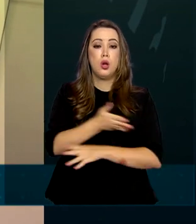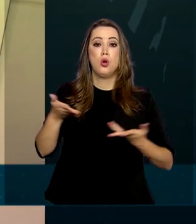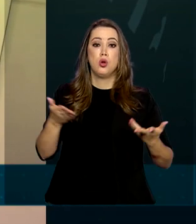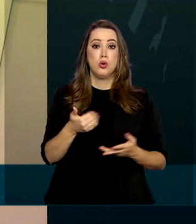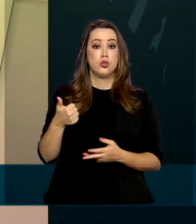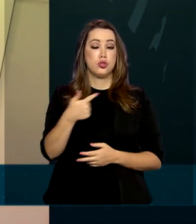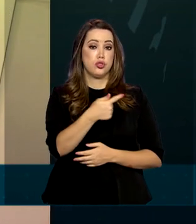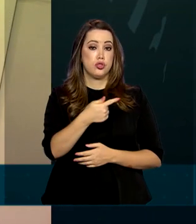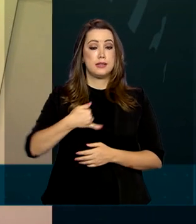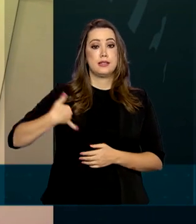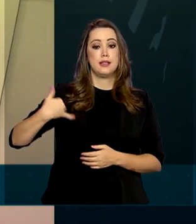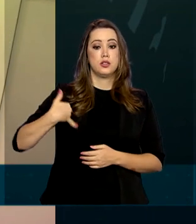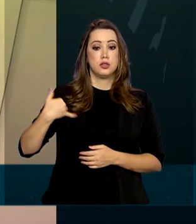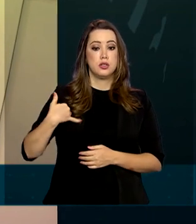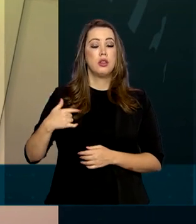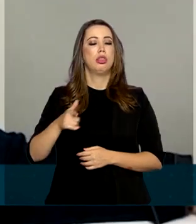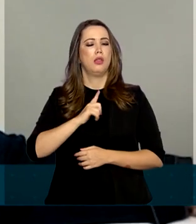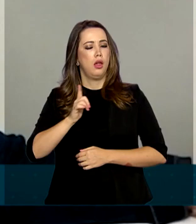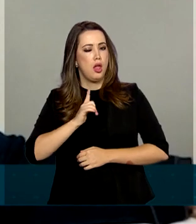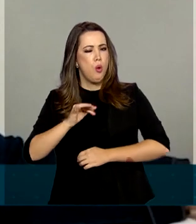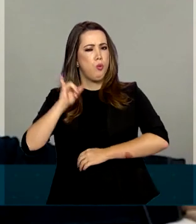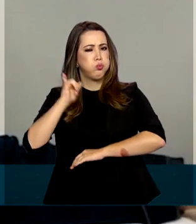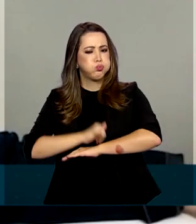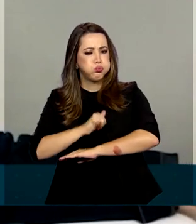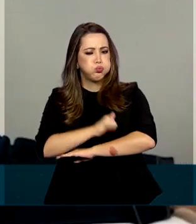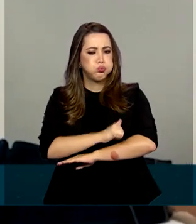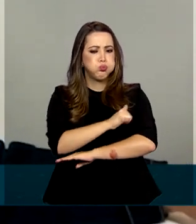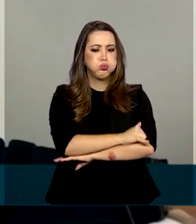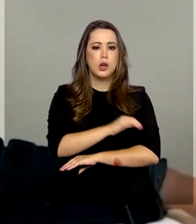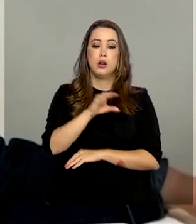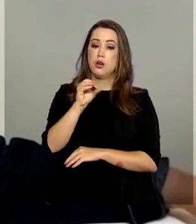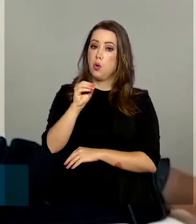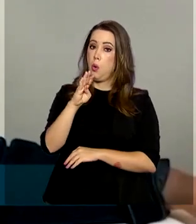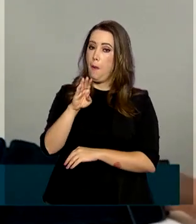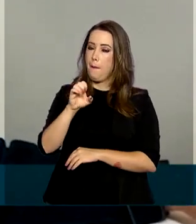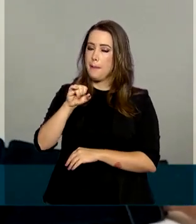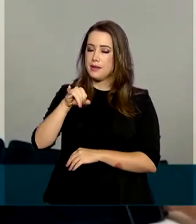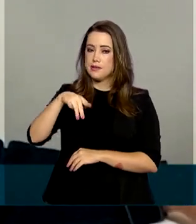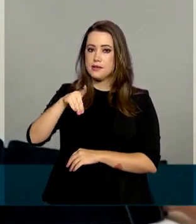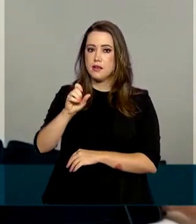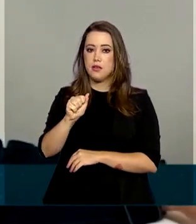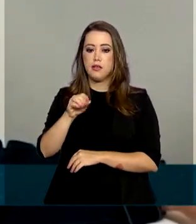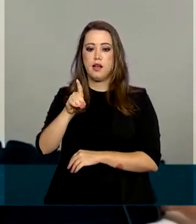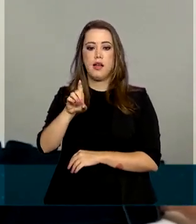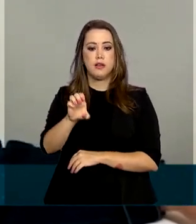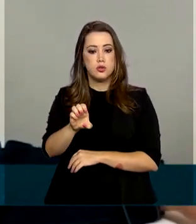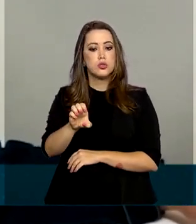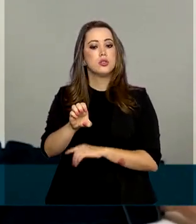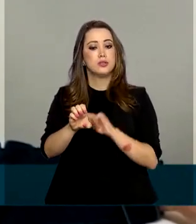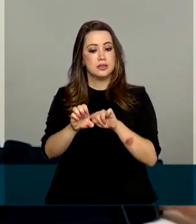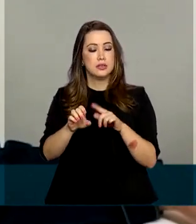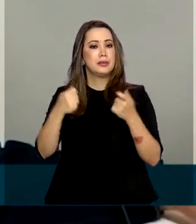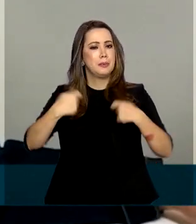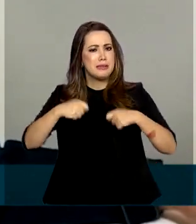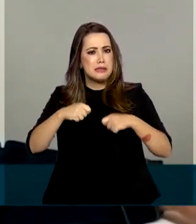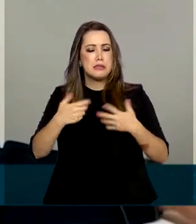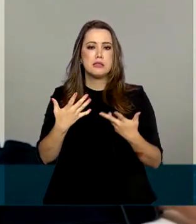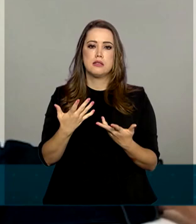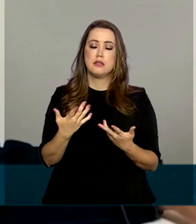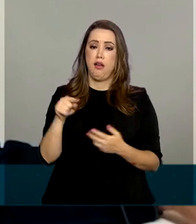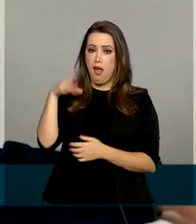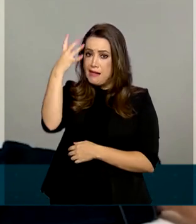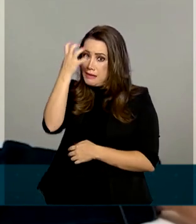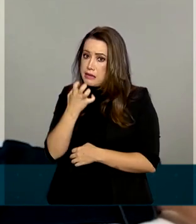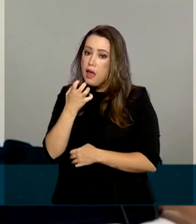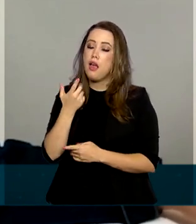anos, tem obesidade mórbida. A obesidade é uma coisa séria, é uma coisa que necessita de cuidado,